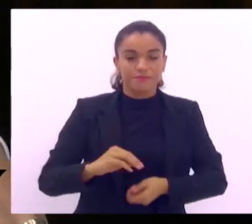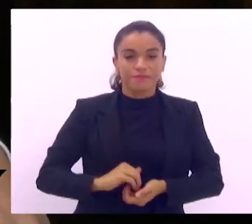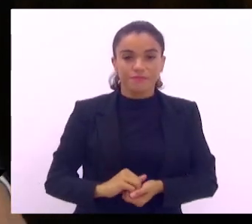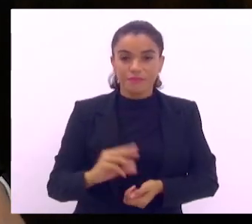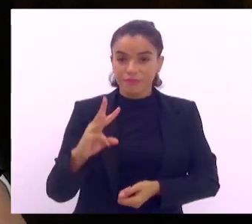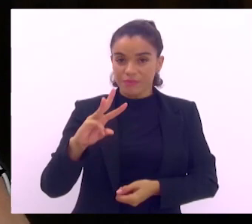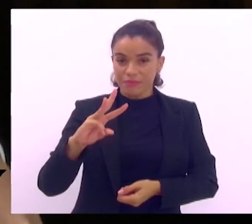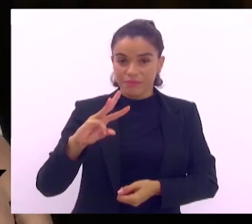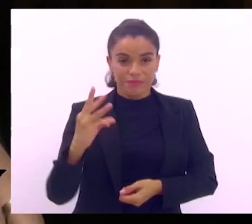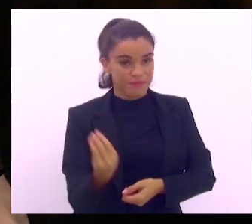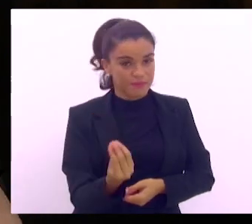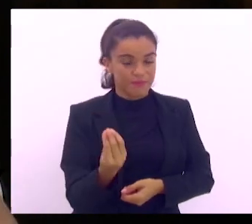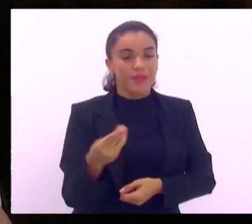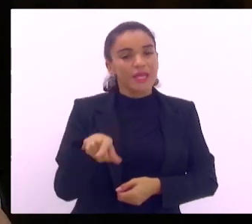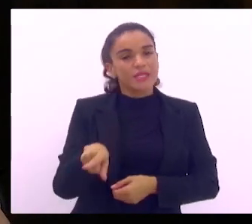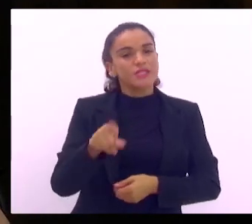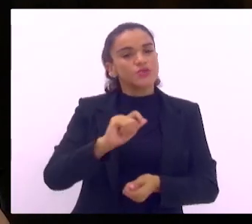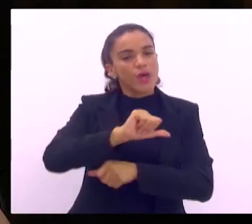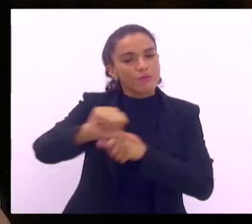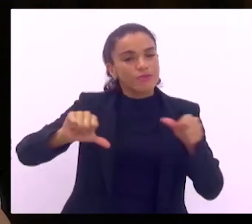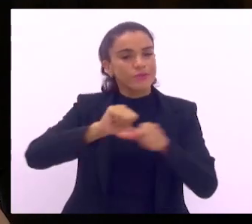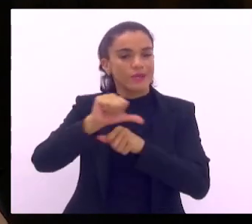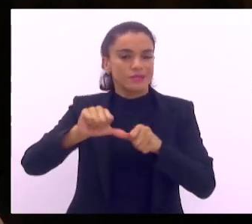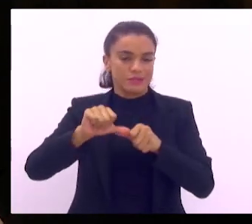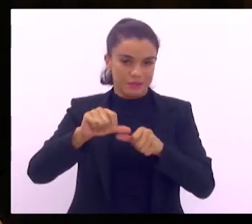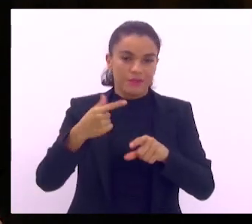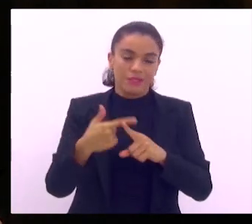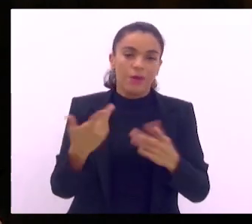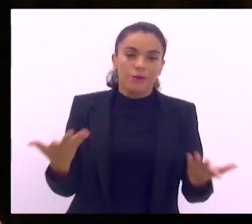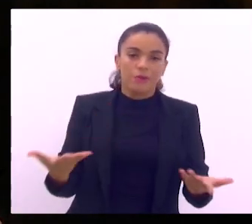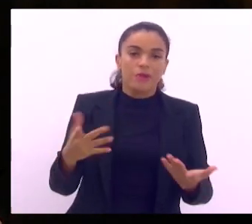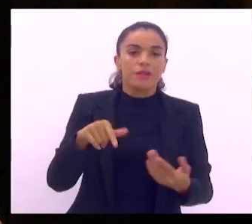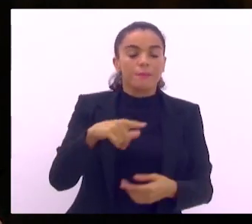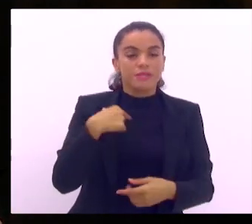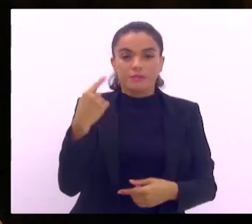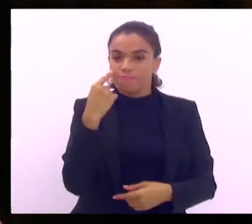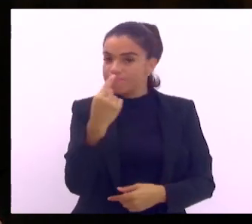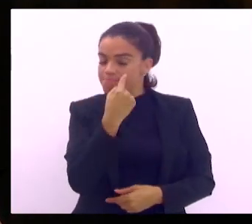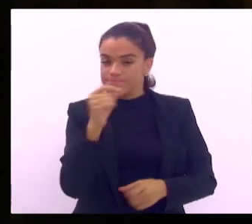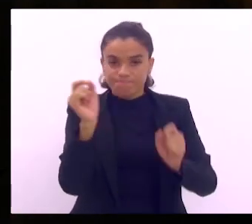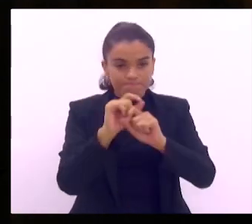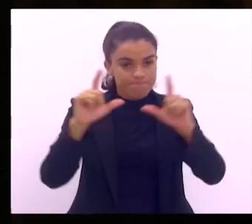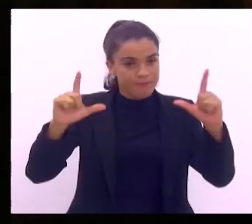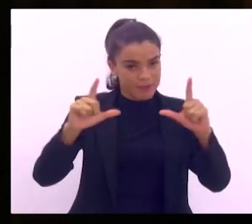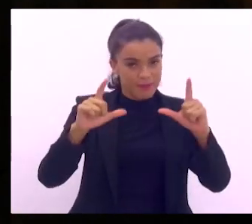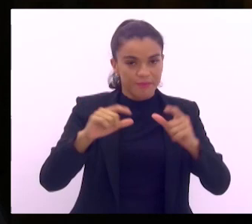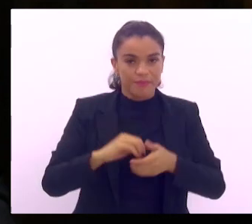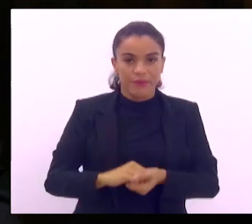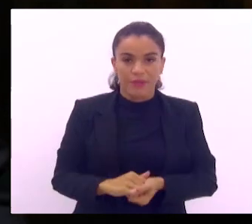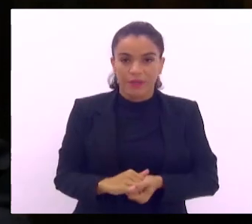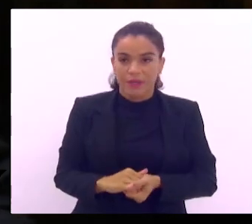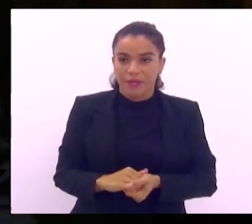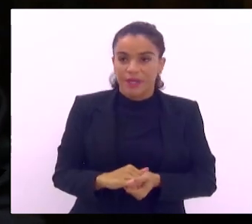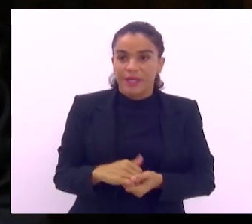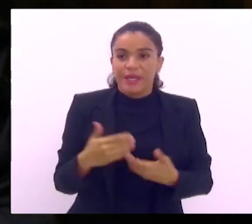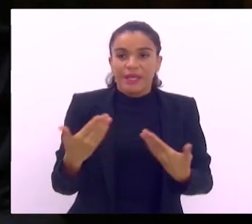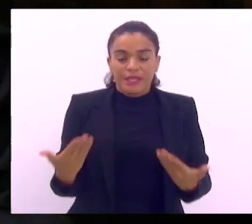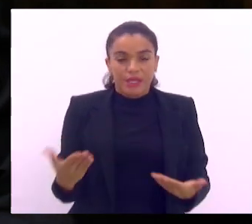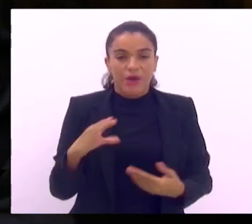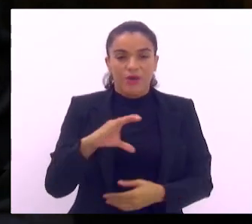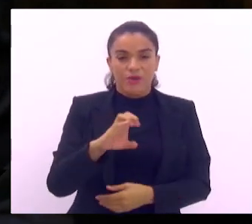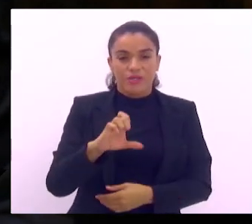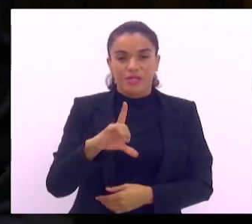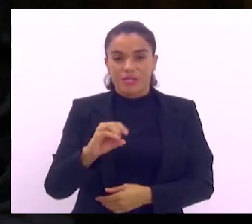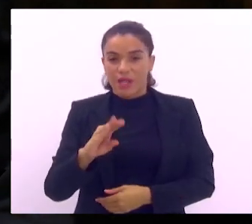é exemplo, isso é transformação, então nós temos que ter os olhos atentos para isso. Bom, destacando, o Célio de Barros funcionou